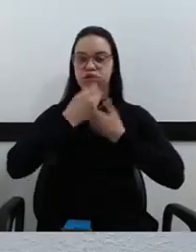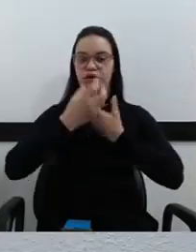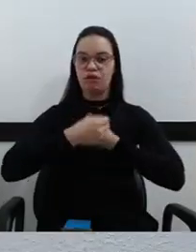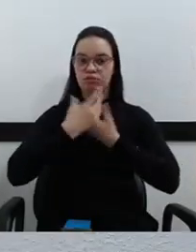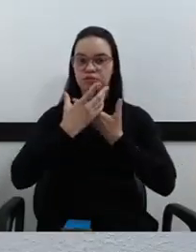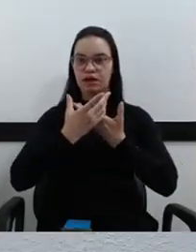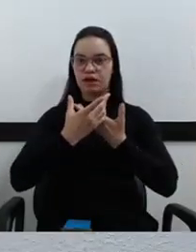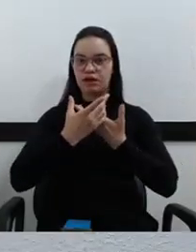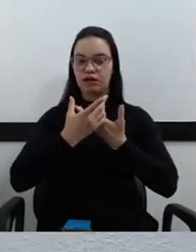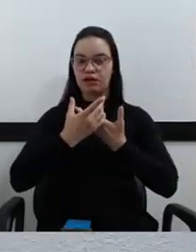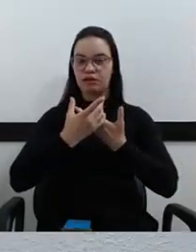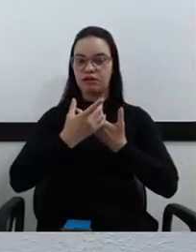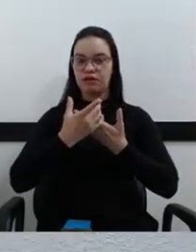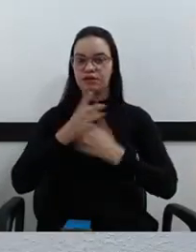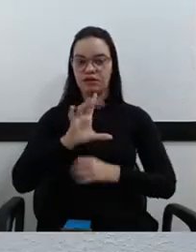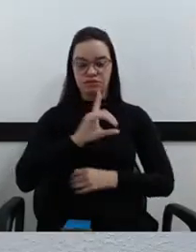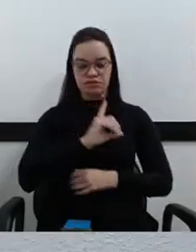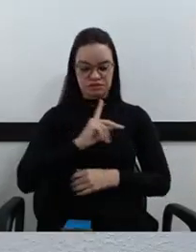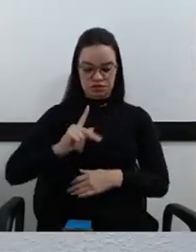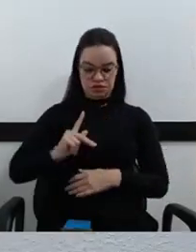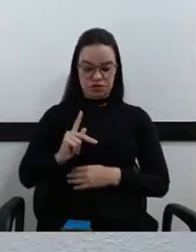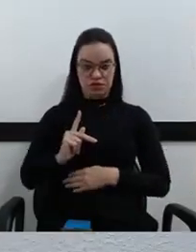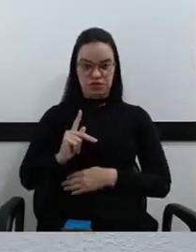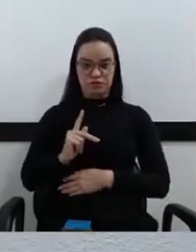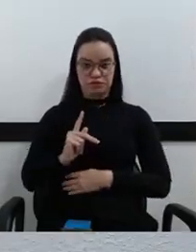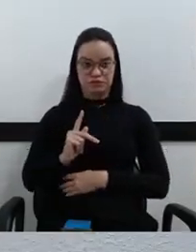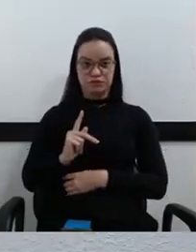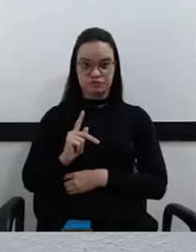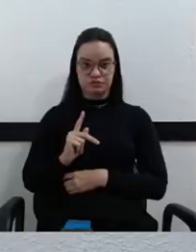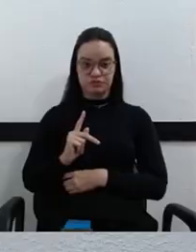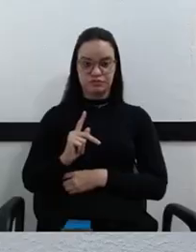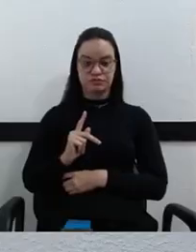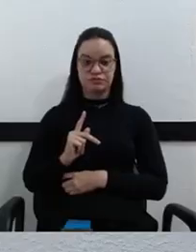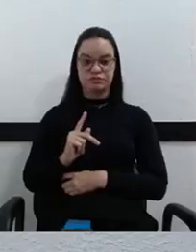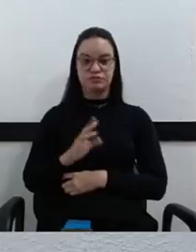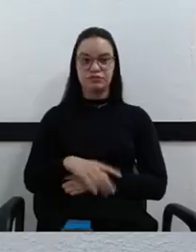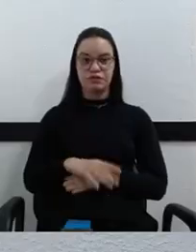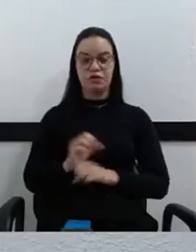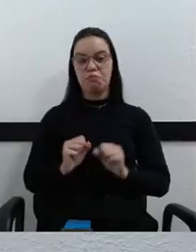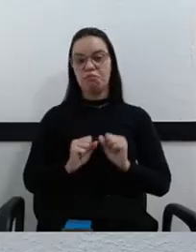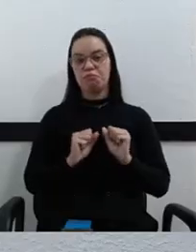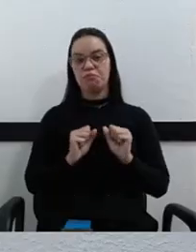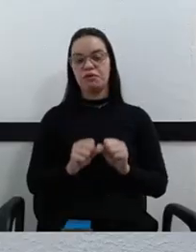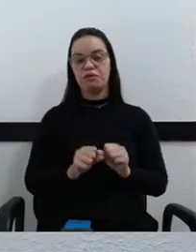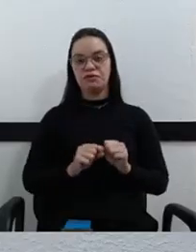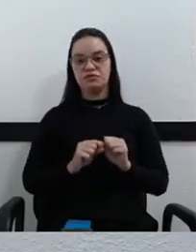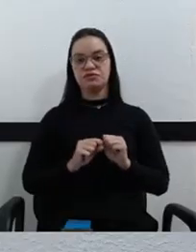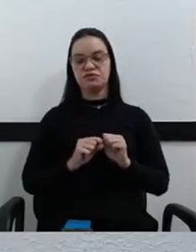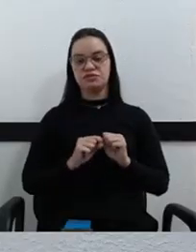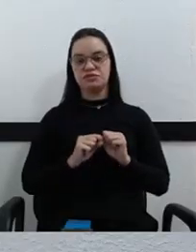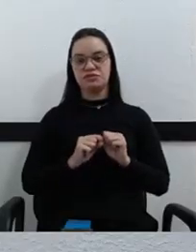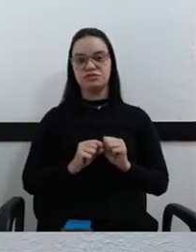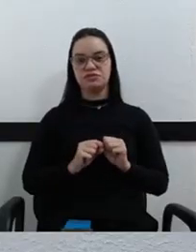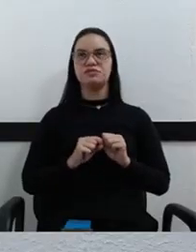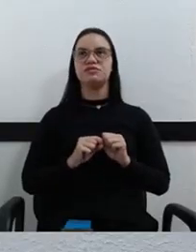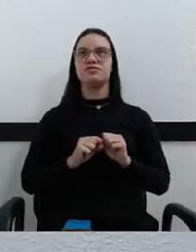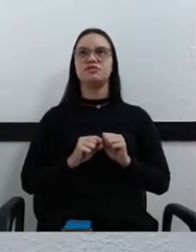publicamente, inclusive, que os defensores, defensoras, servidores e servidoras poderão agir